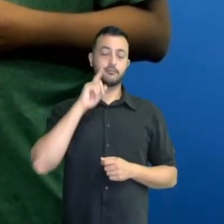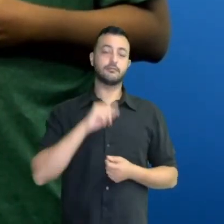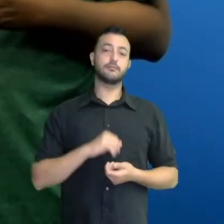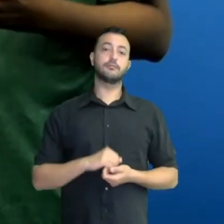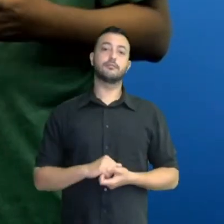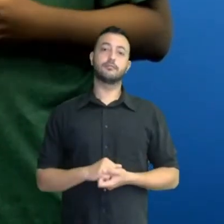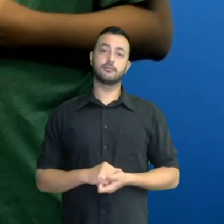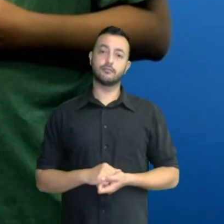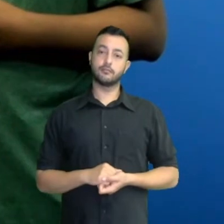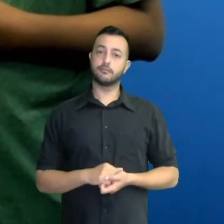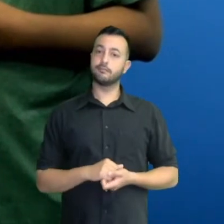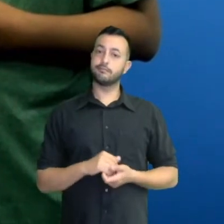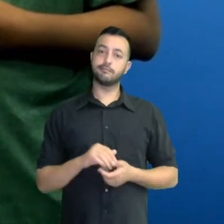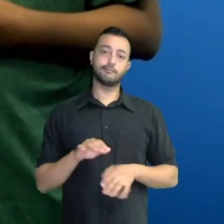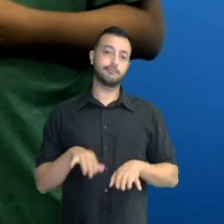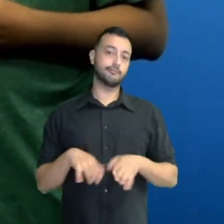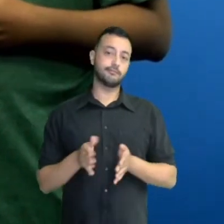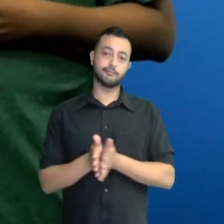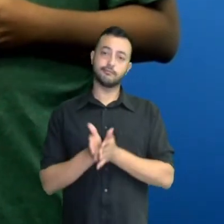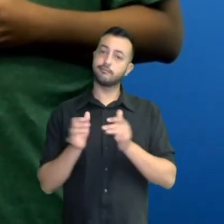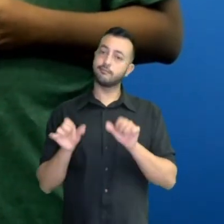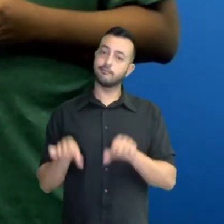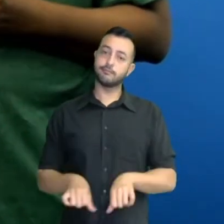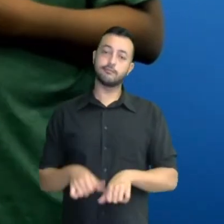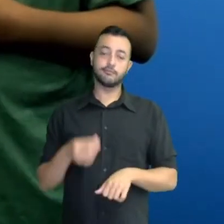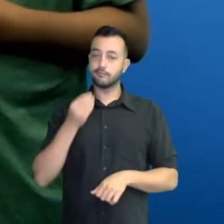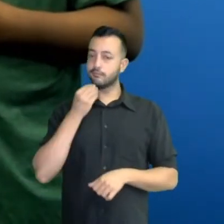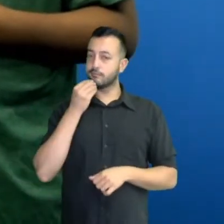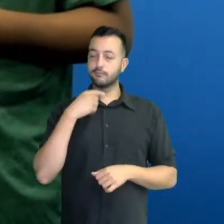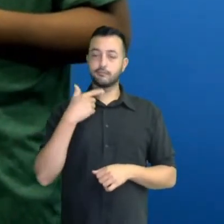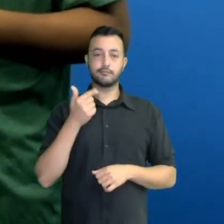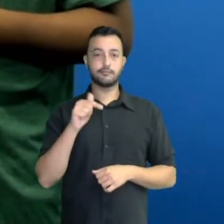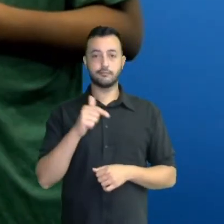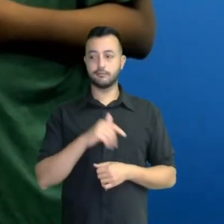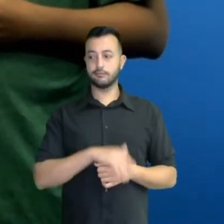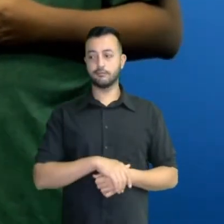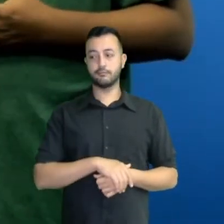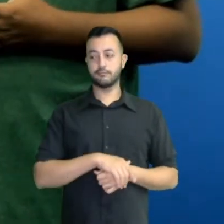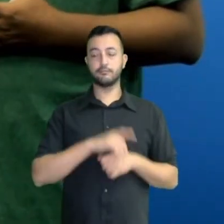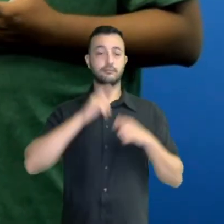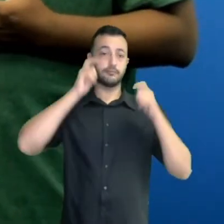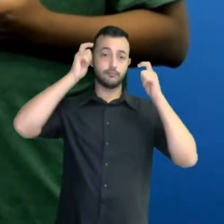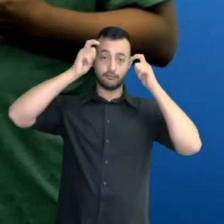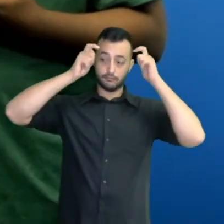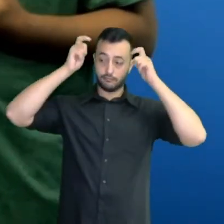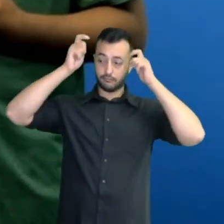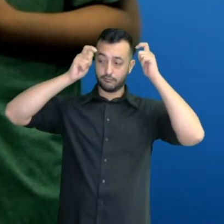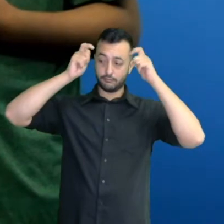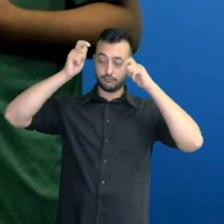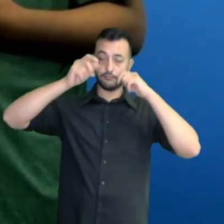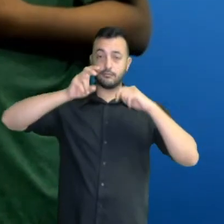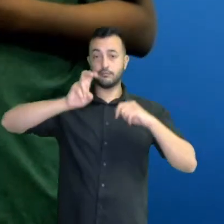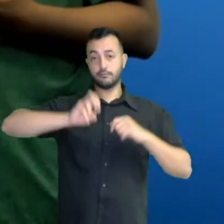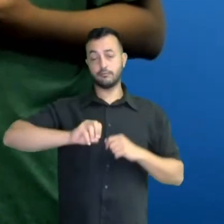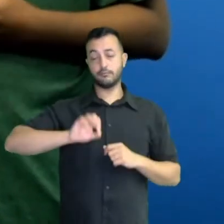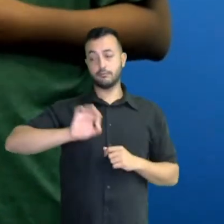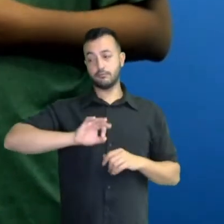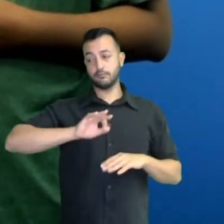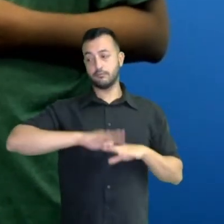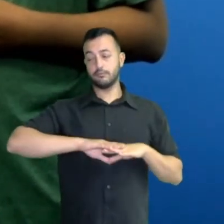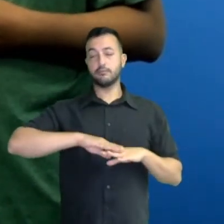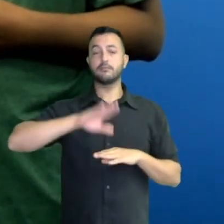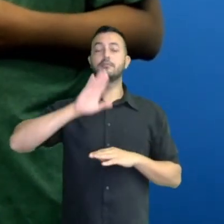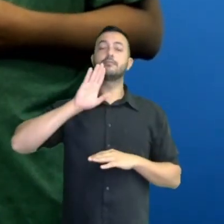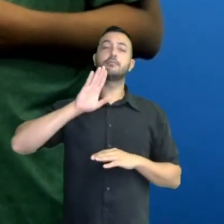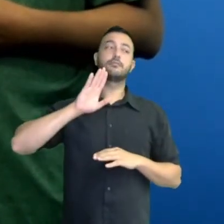ele, ele tem a condição de suprir. Então a gente vê, ó, no México, quase 50, mais de 50%, né, um pouco mais de